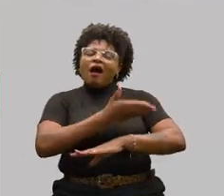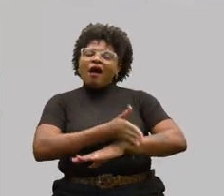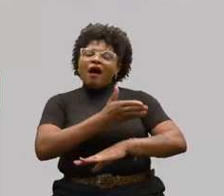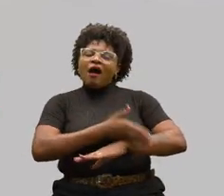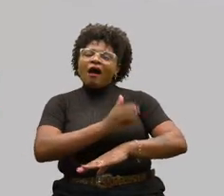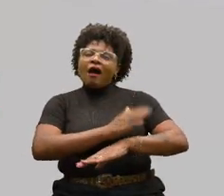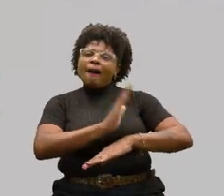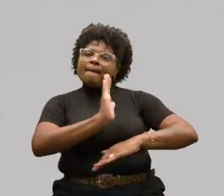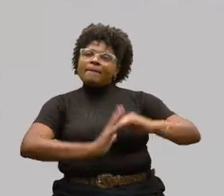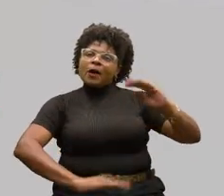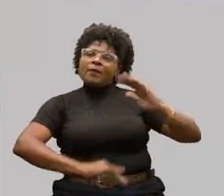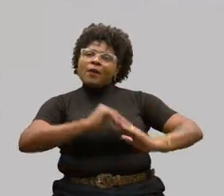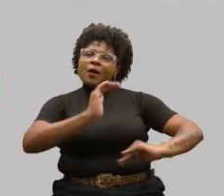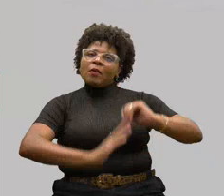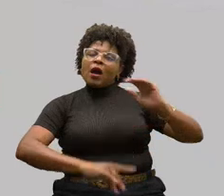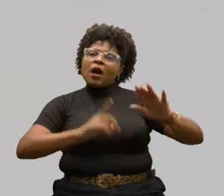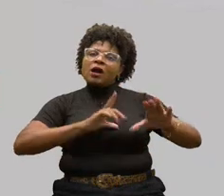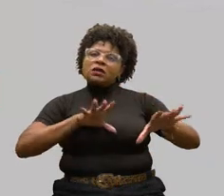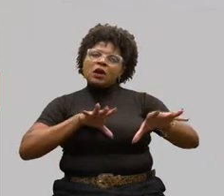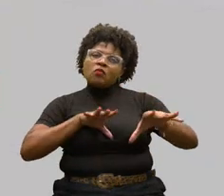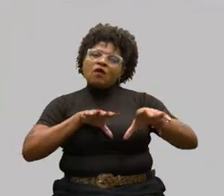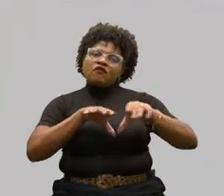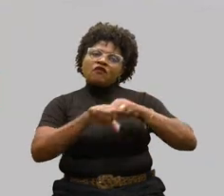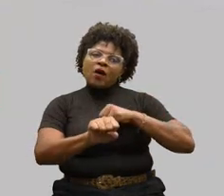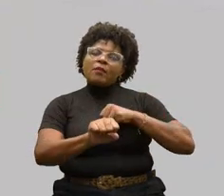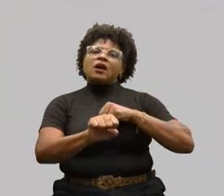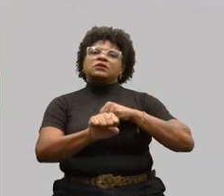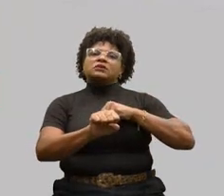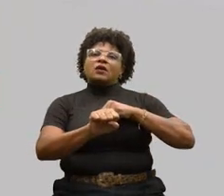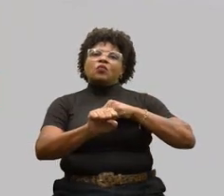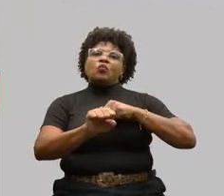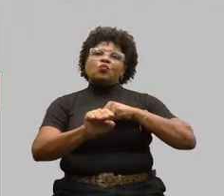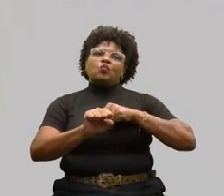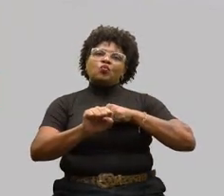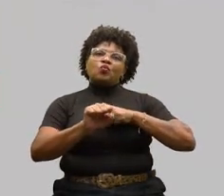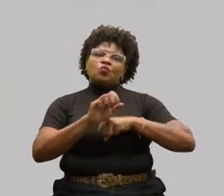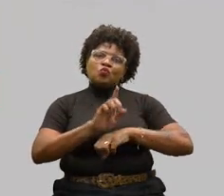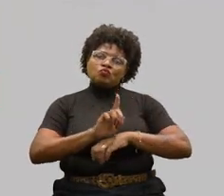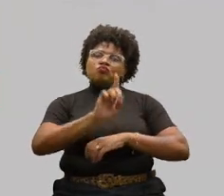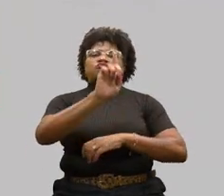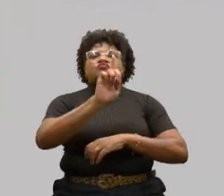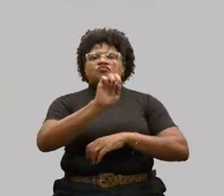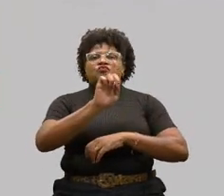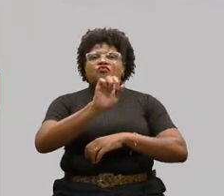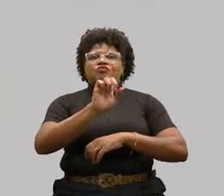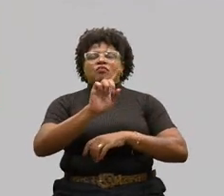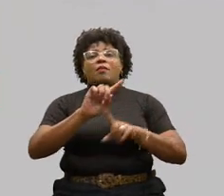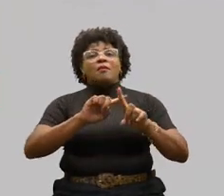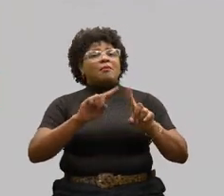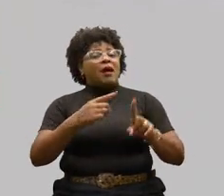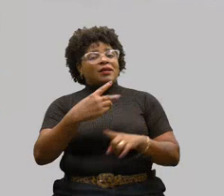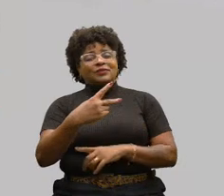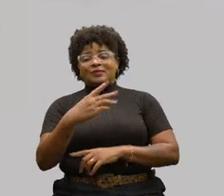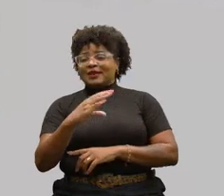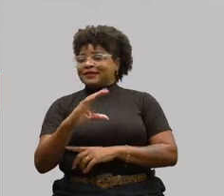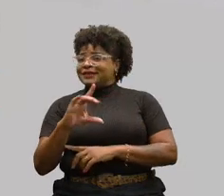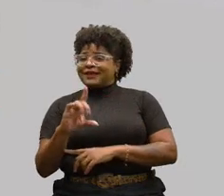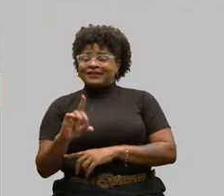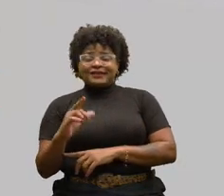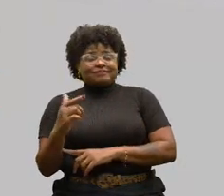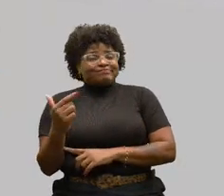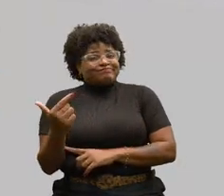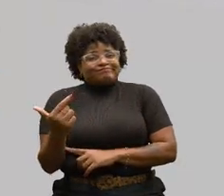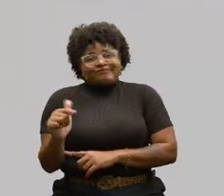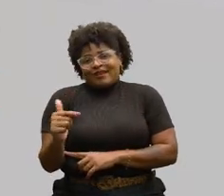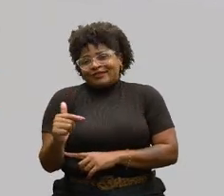escolaridade preferencialmente superior e as pessoas com deficiência intelectual às vezes elas não consegue